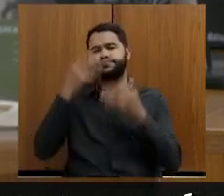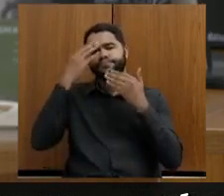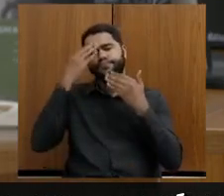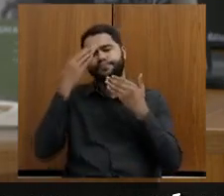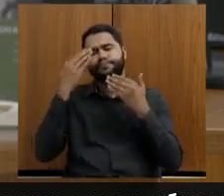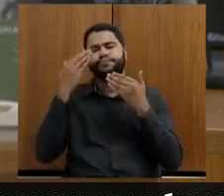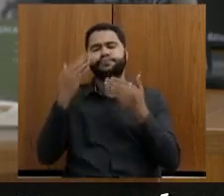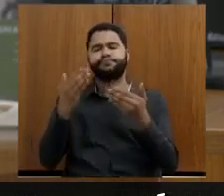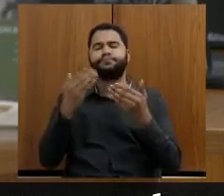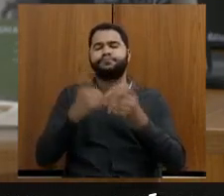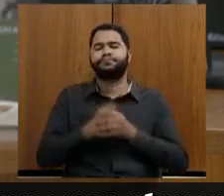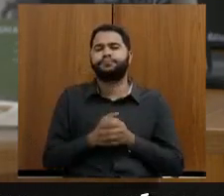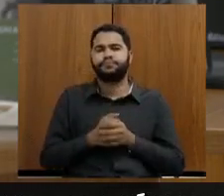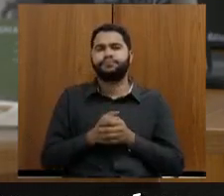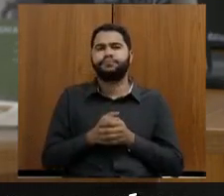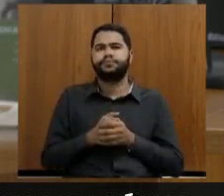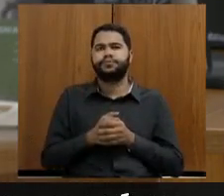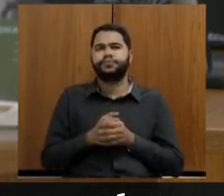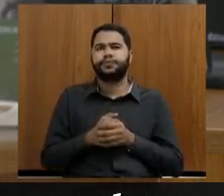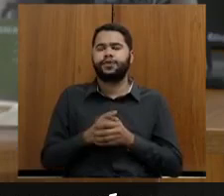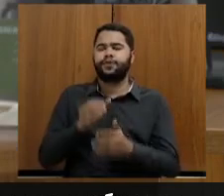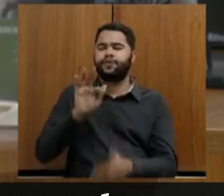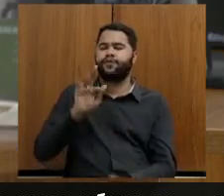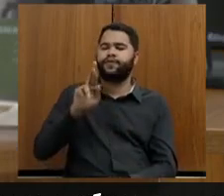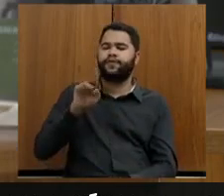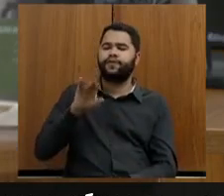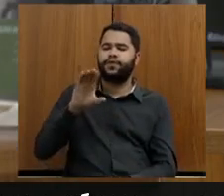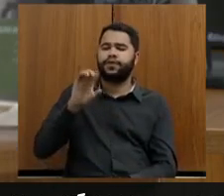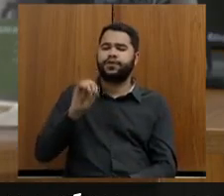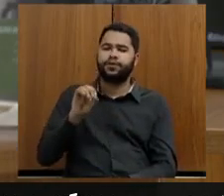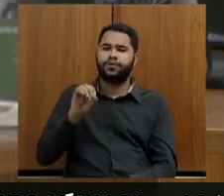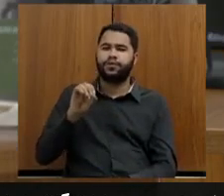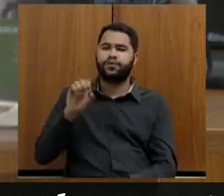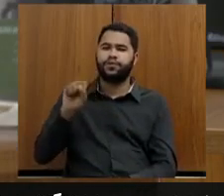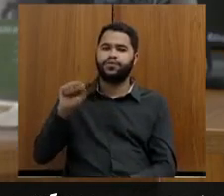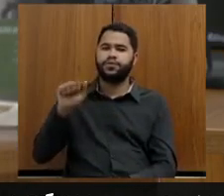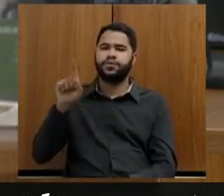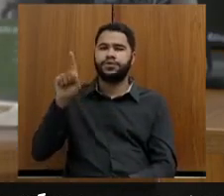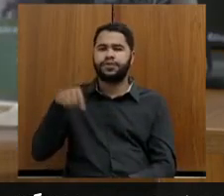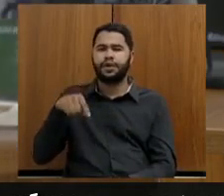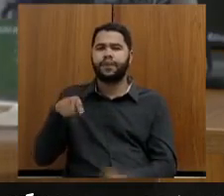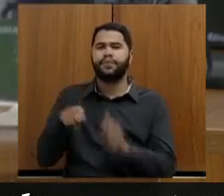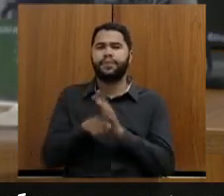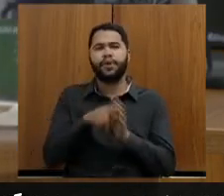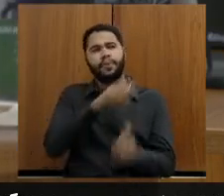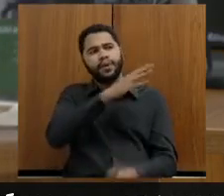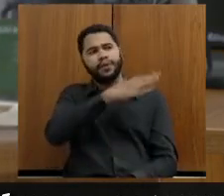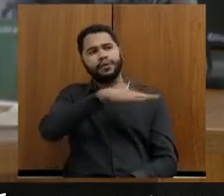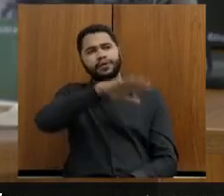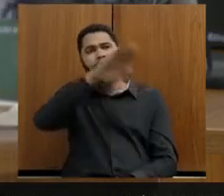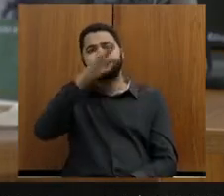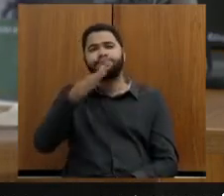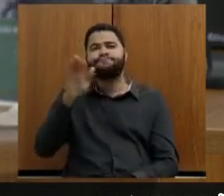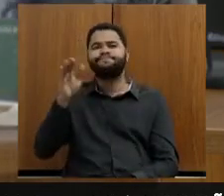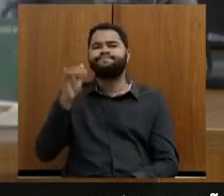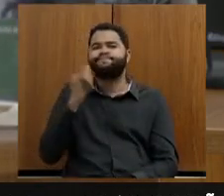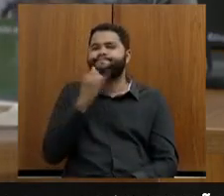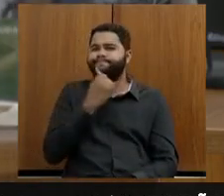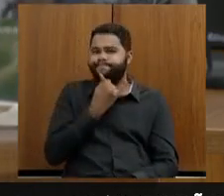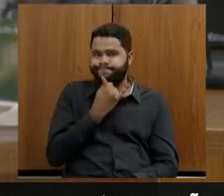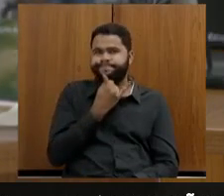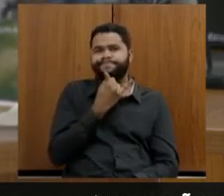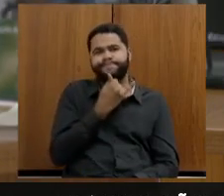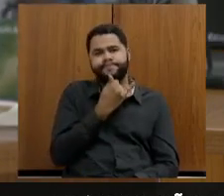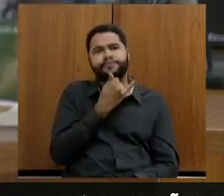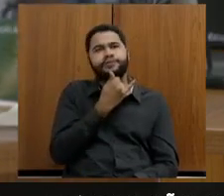agradeceram né o Francisco Sá aquela aquela Serra de Francis aqui infelizmente é